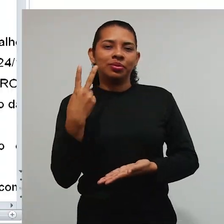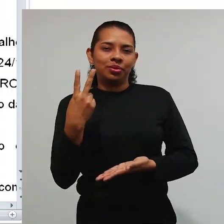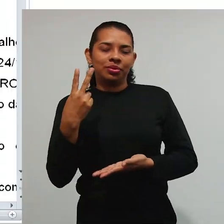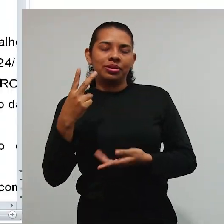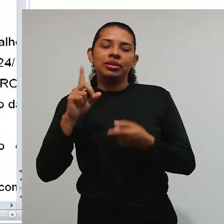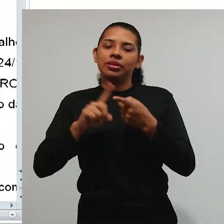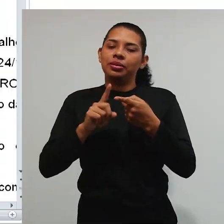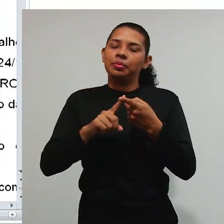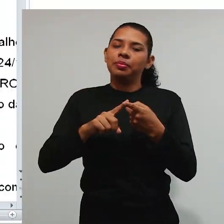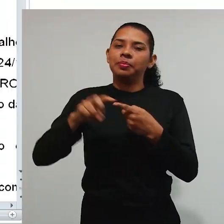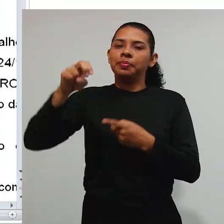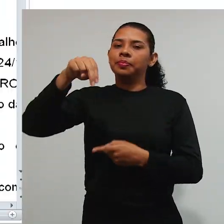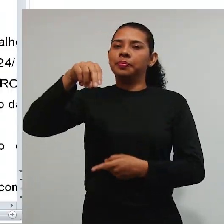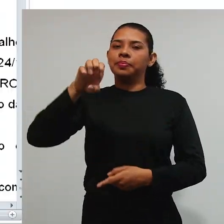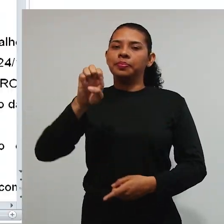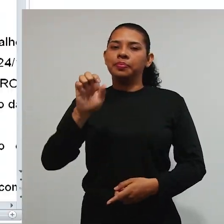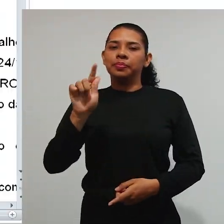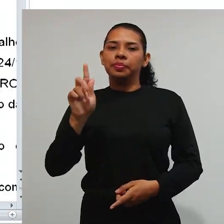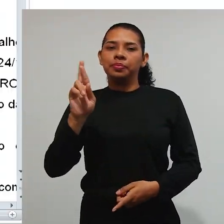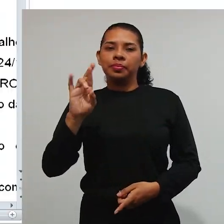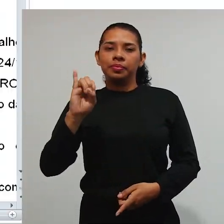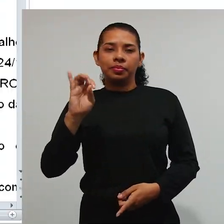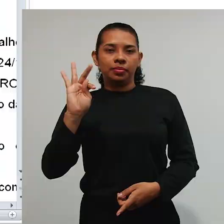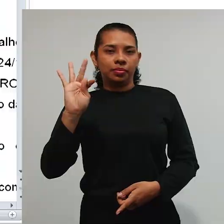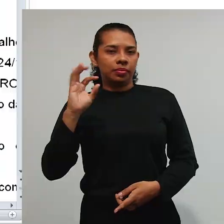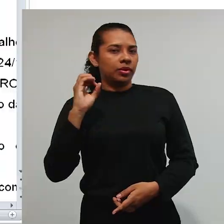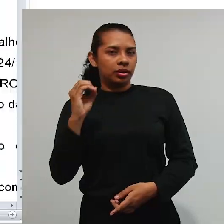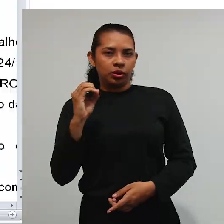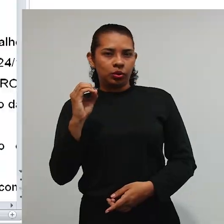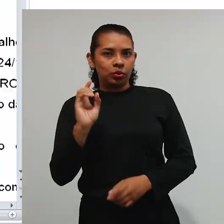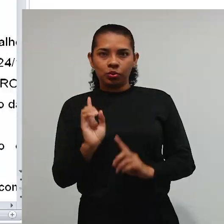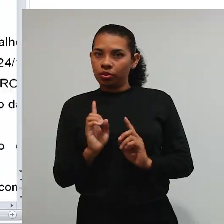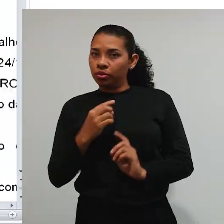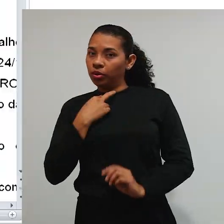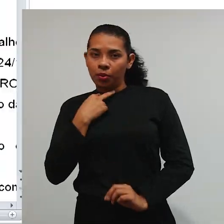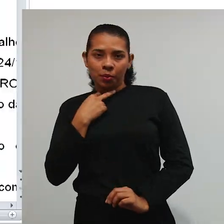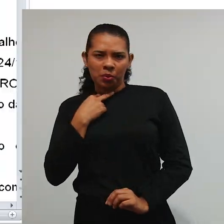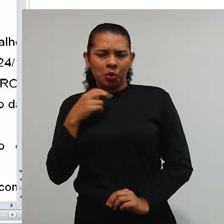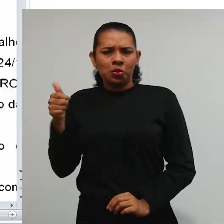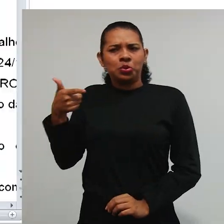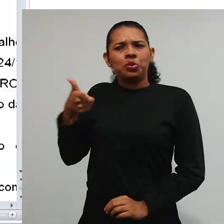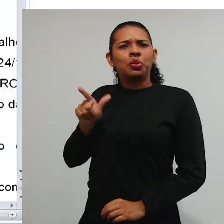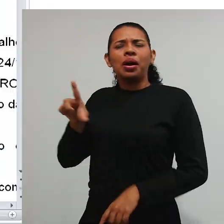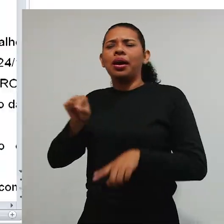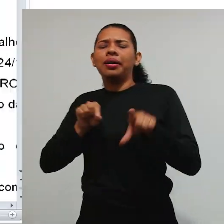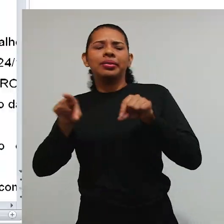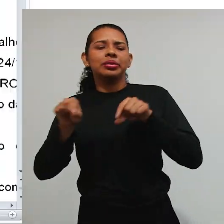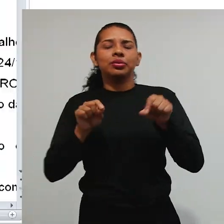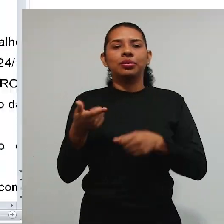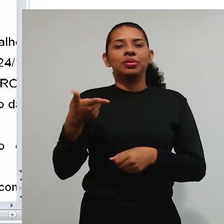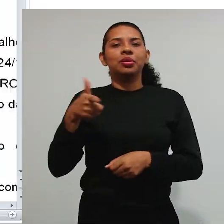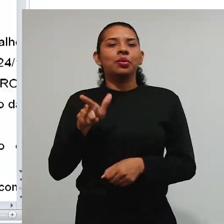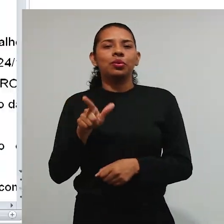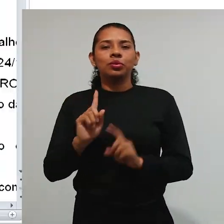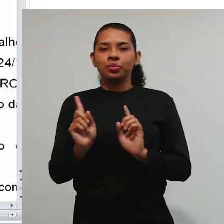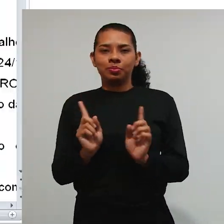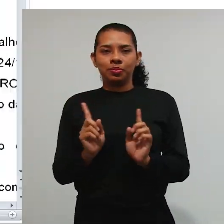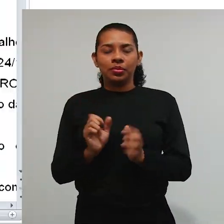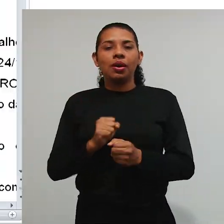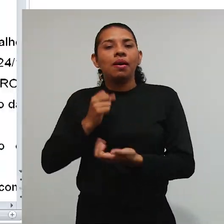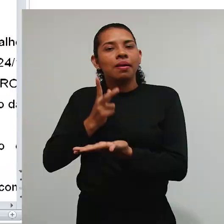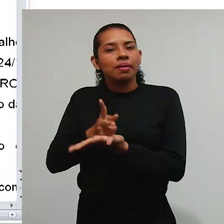texto. Negrito, não é itálico, não é sublinhado. Então, não é sublinhado, não é itálico,